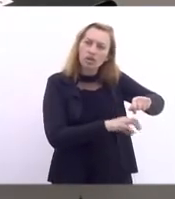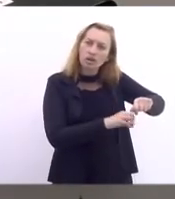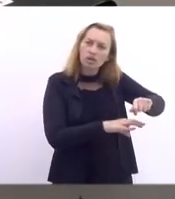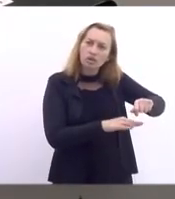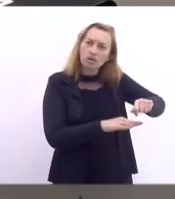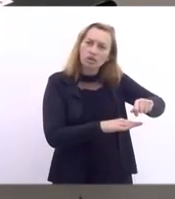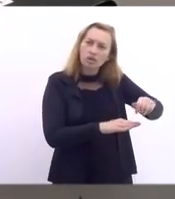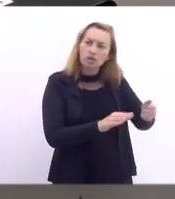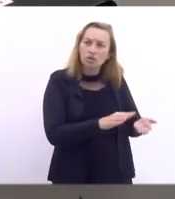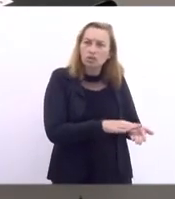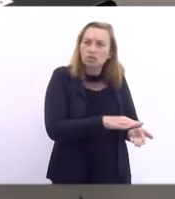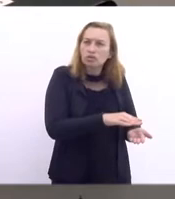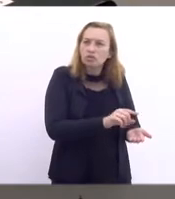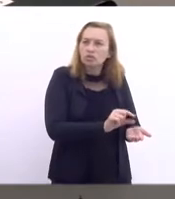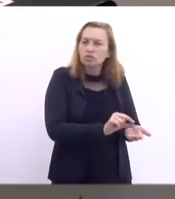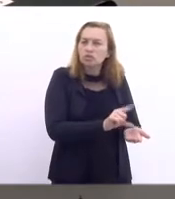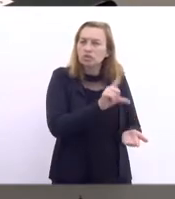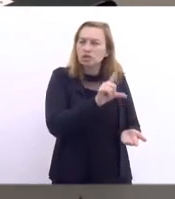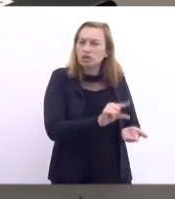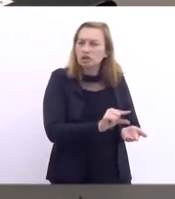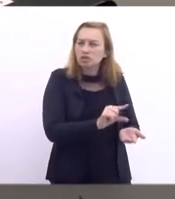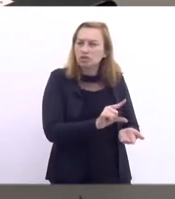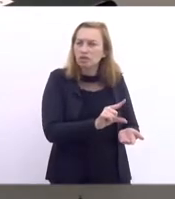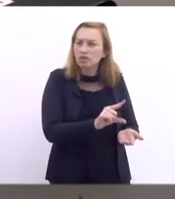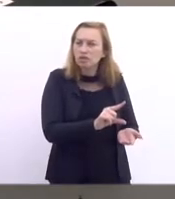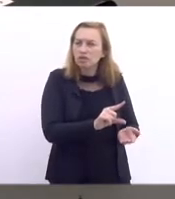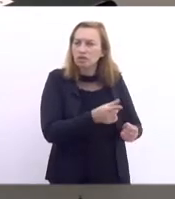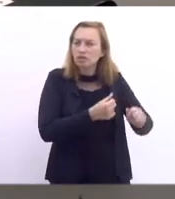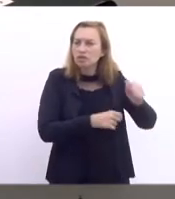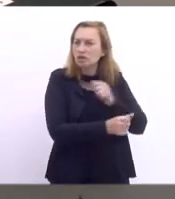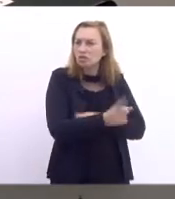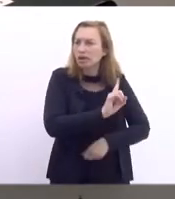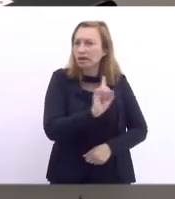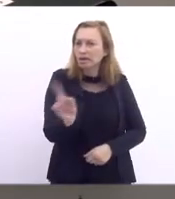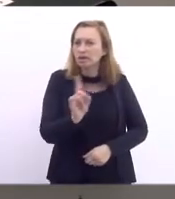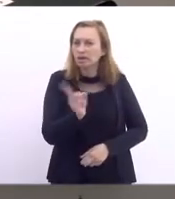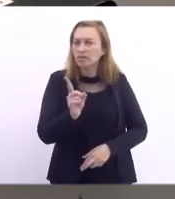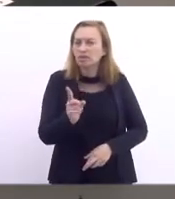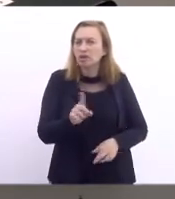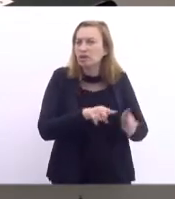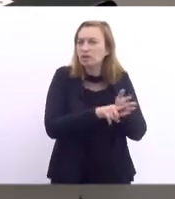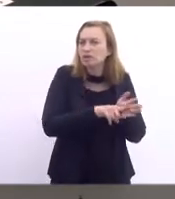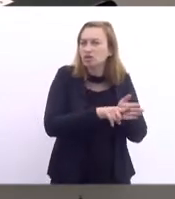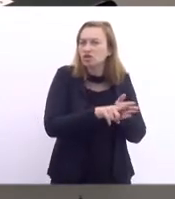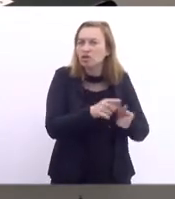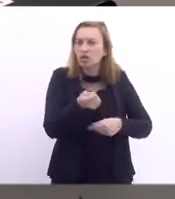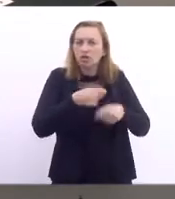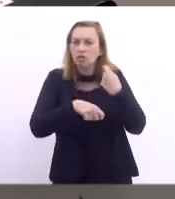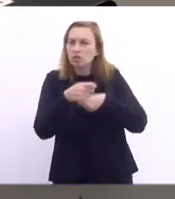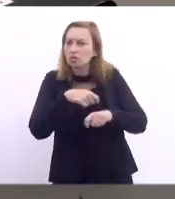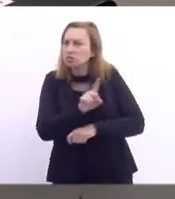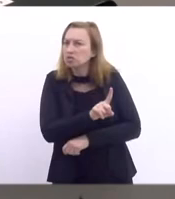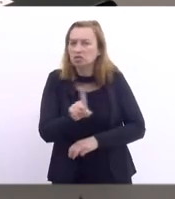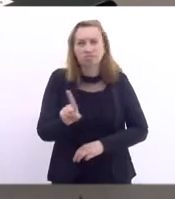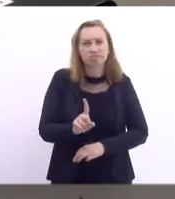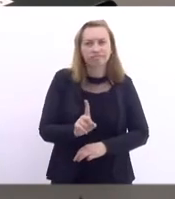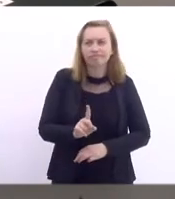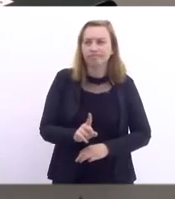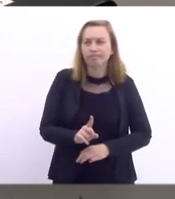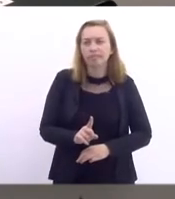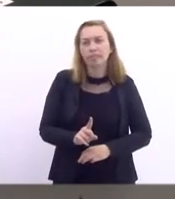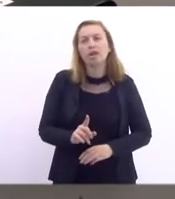não a irmã do ponto de vista fiscal econômico grosseria É